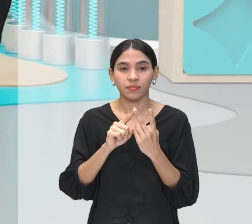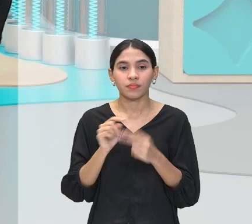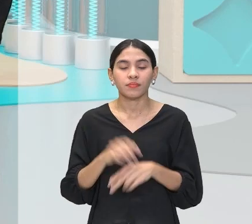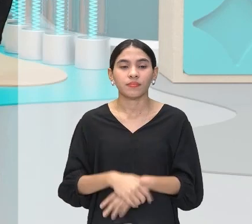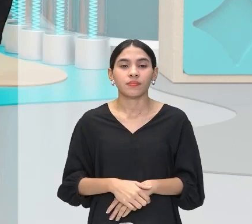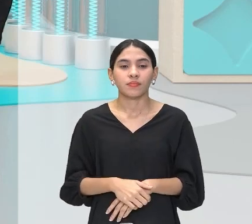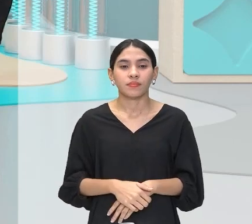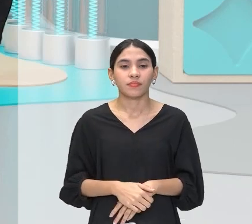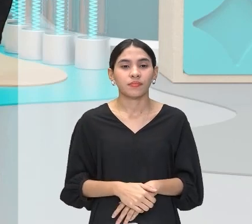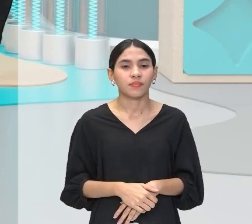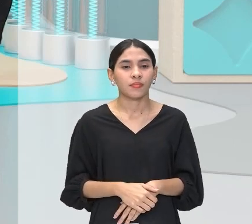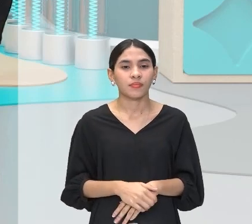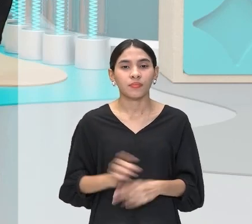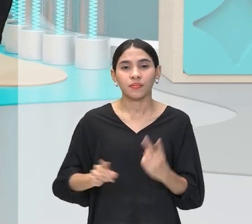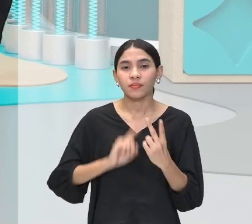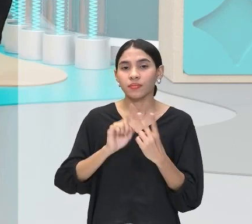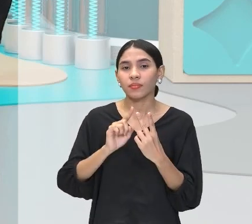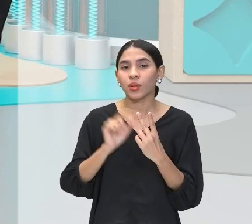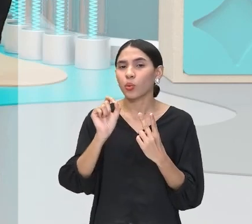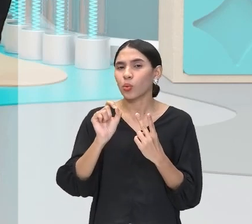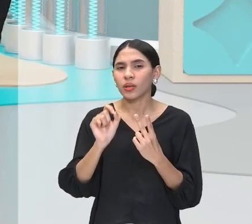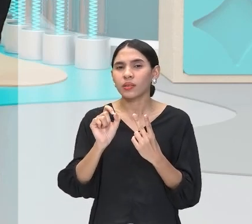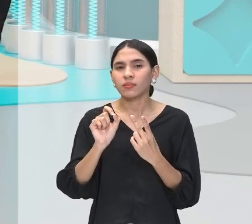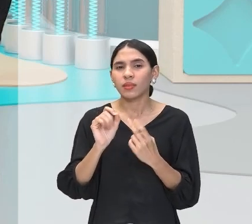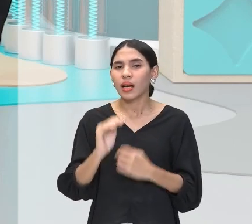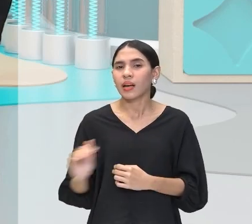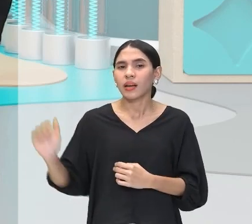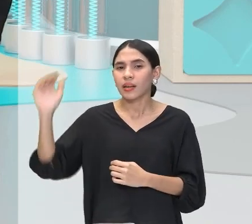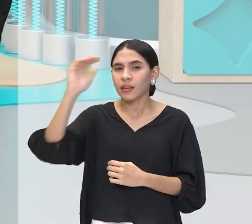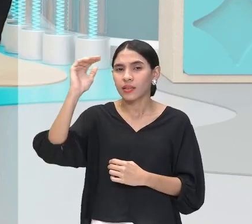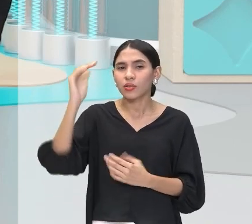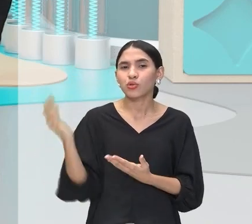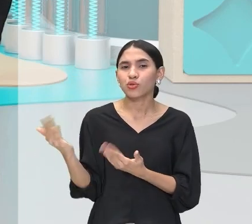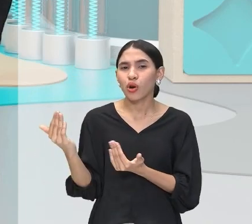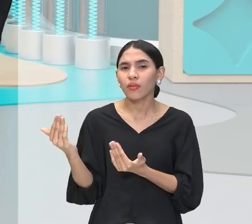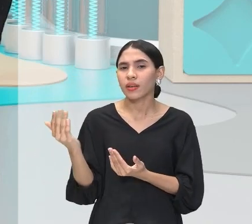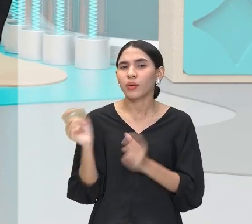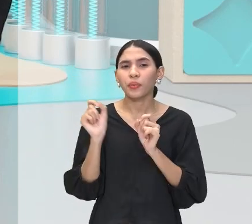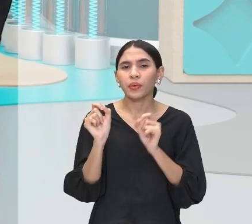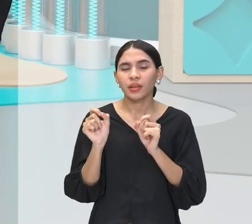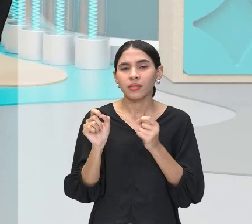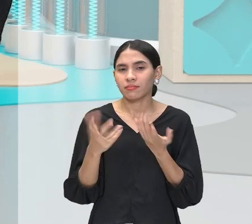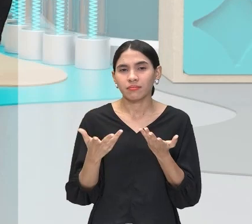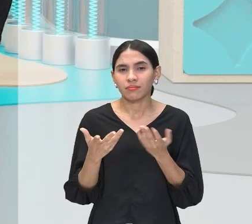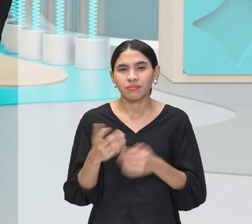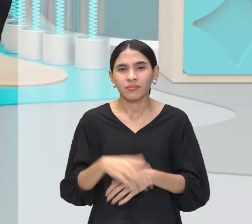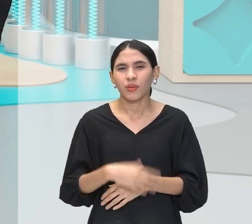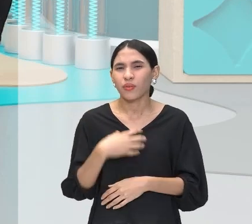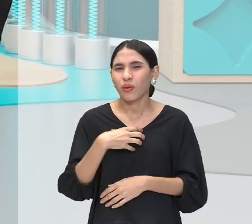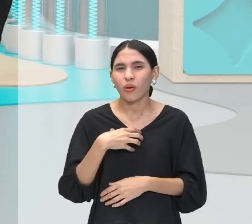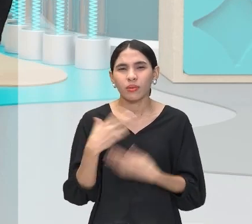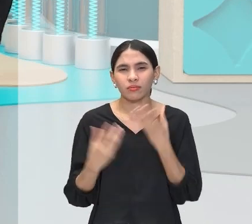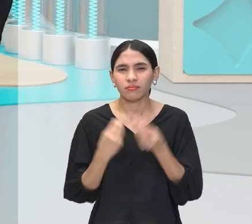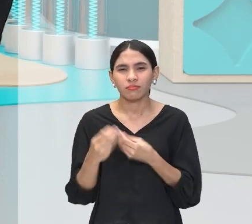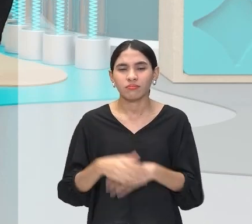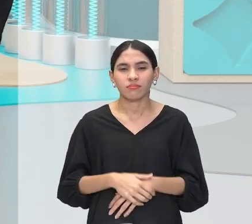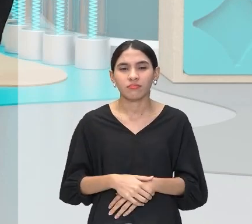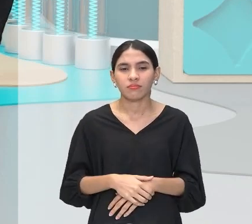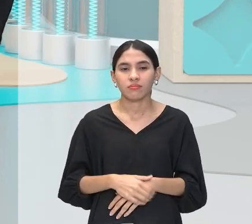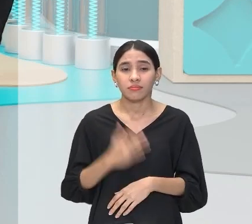ser criança, o que é ser adolescente? Então, olhem só, a segunda questão para pensar. O que é